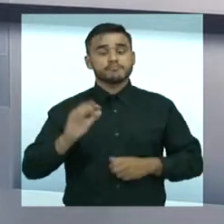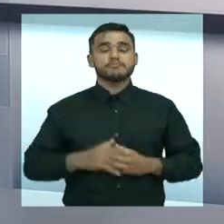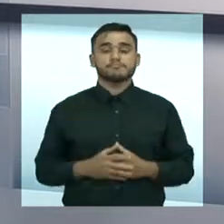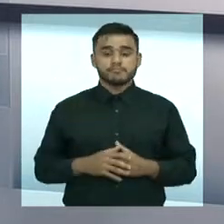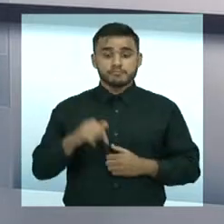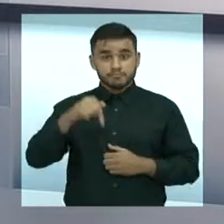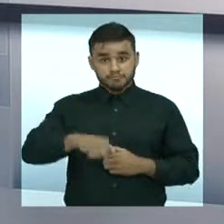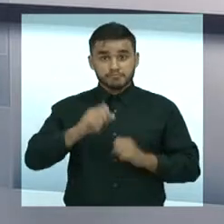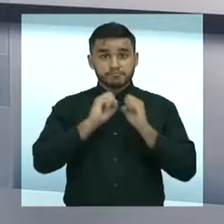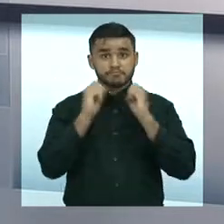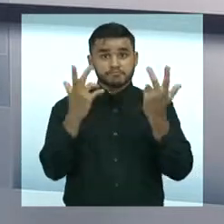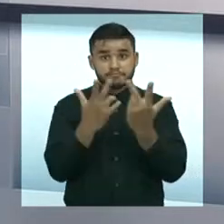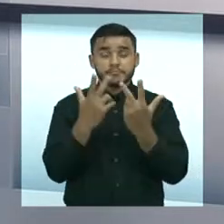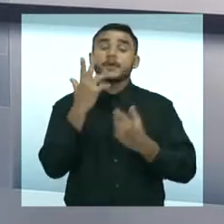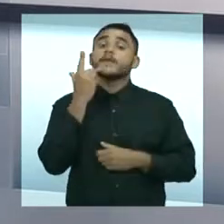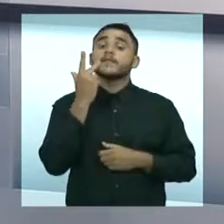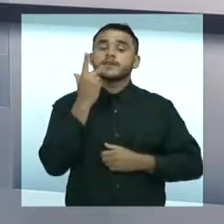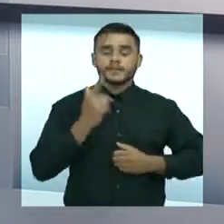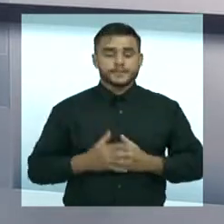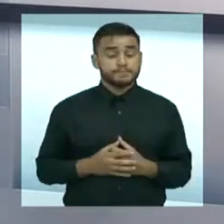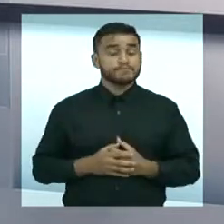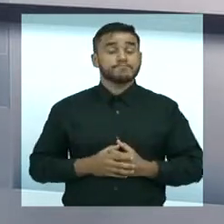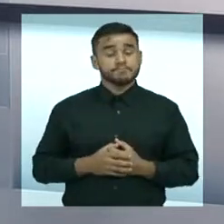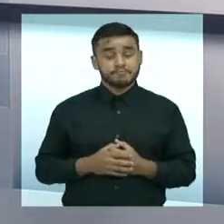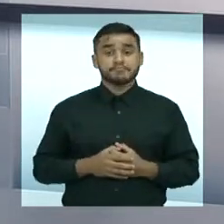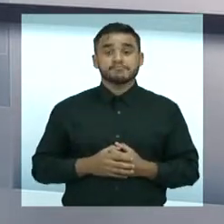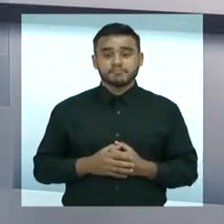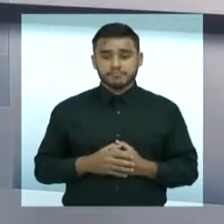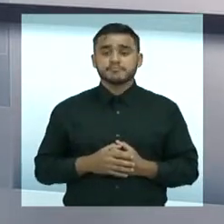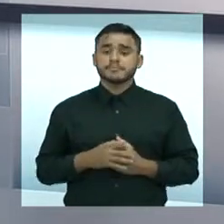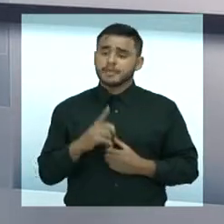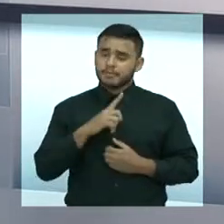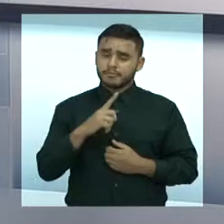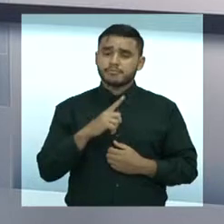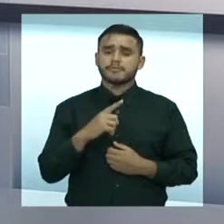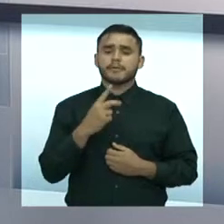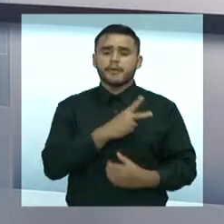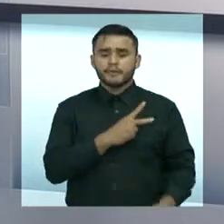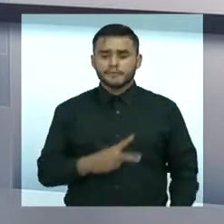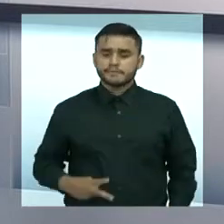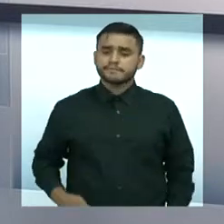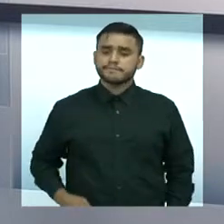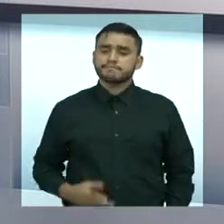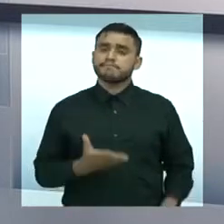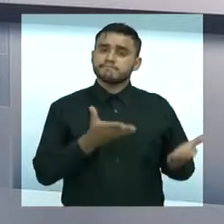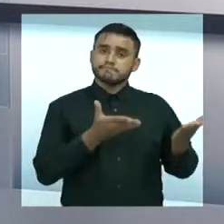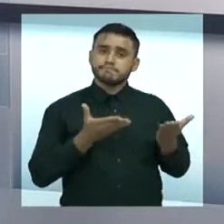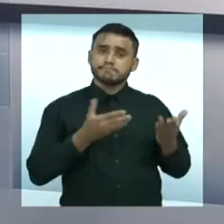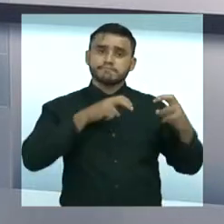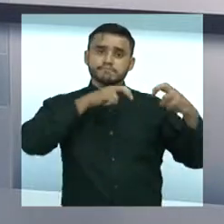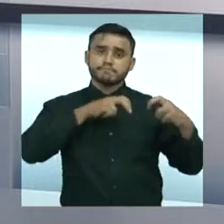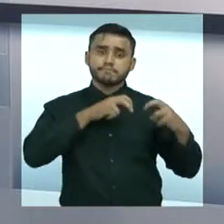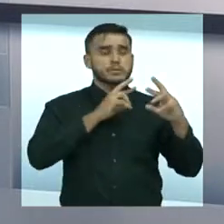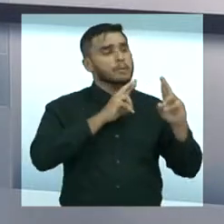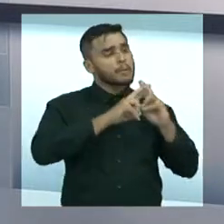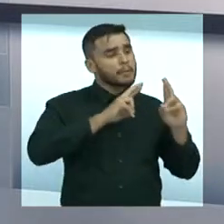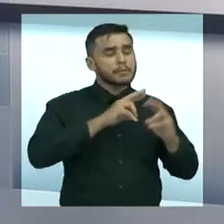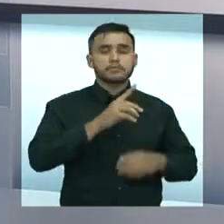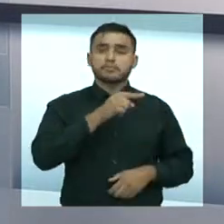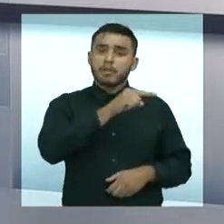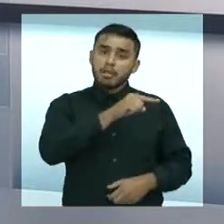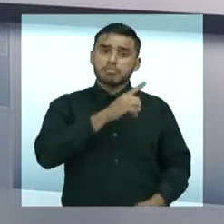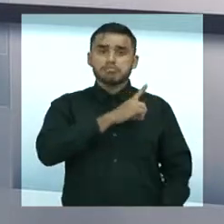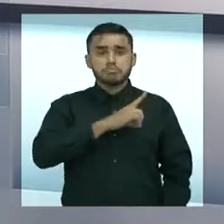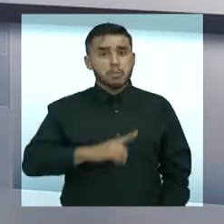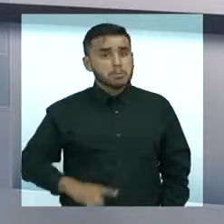Fortaleza. Normalmente, nós conversamos com vereadores, deputados,